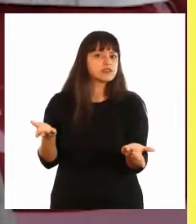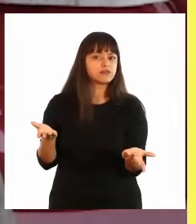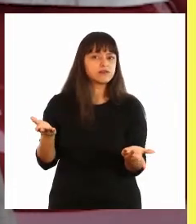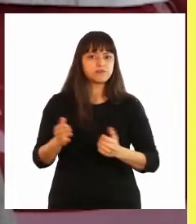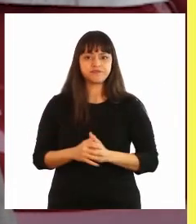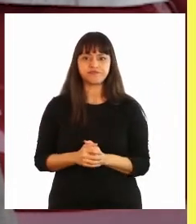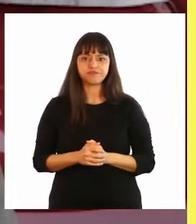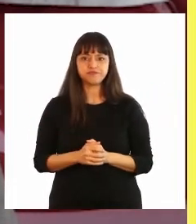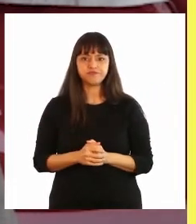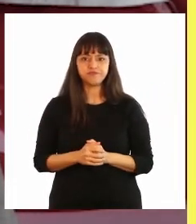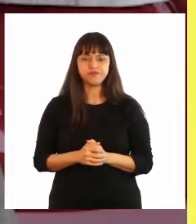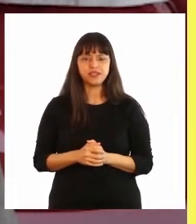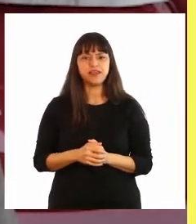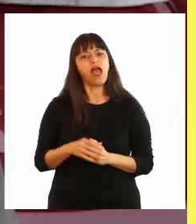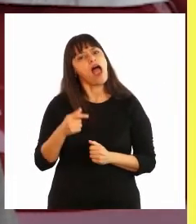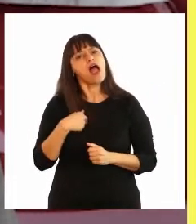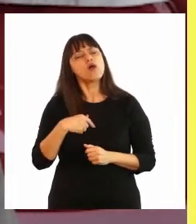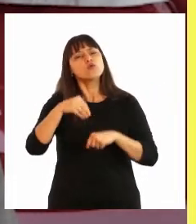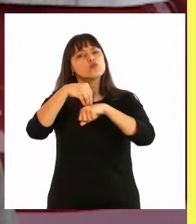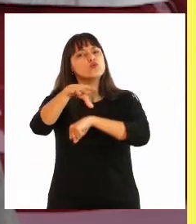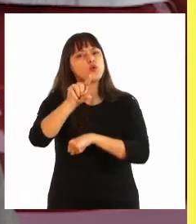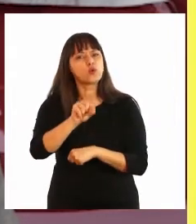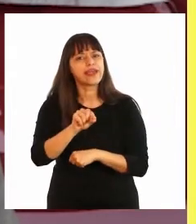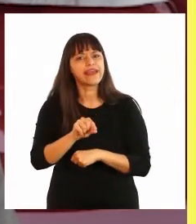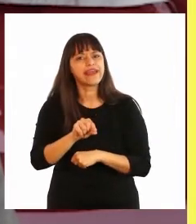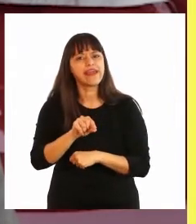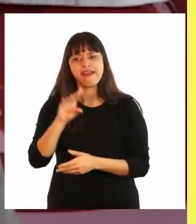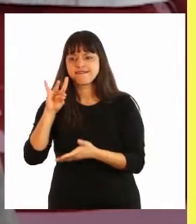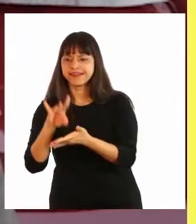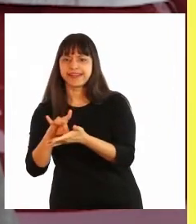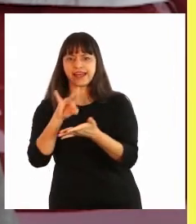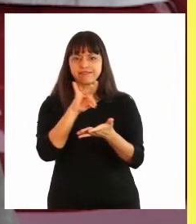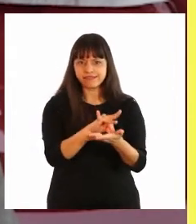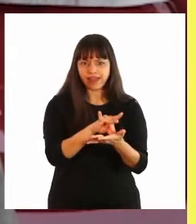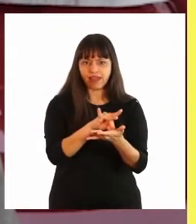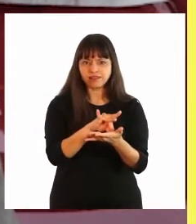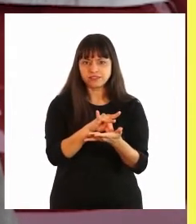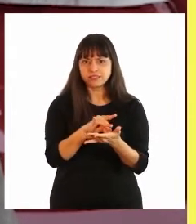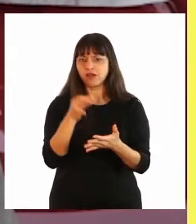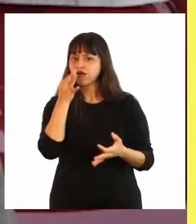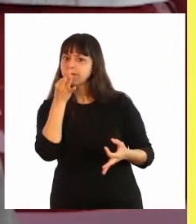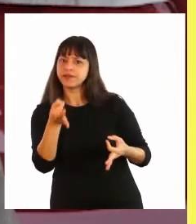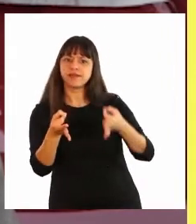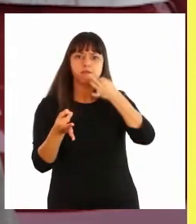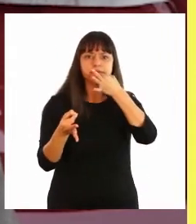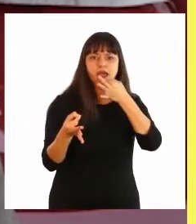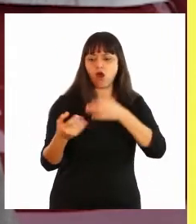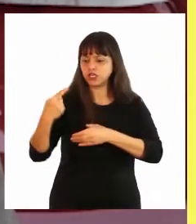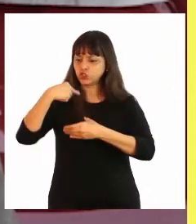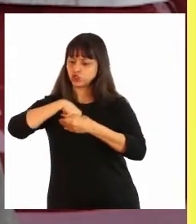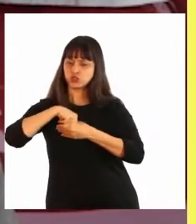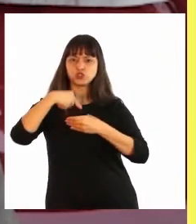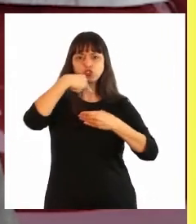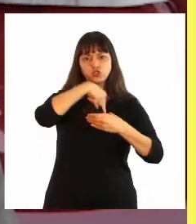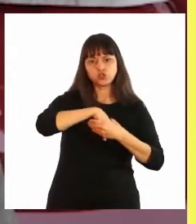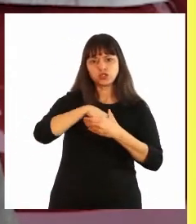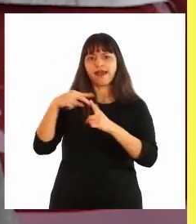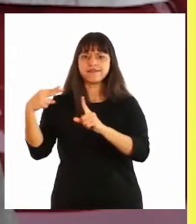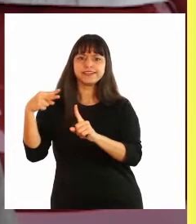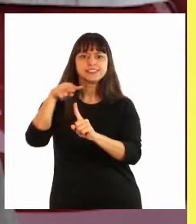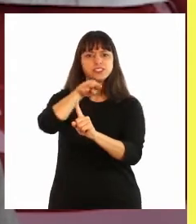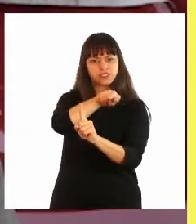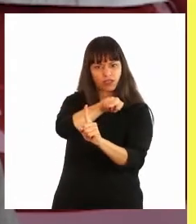podem mais de uma verdade coabitar o mesmo lugar? Mais de uma subjetividade, mais de uma visão de mundo coabitar